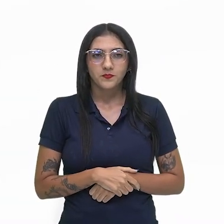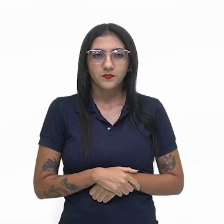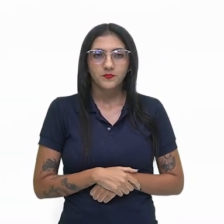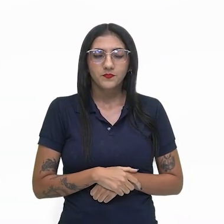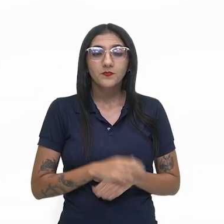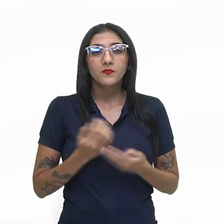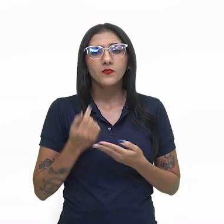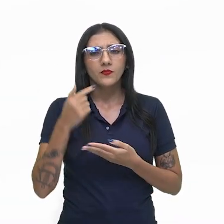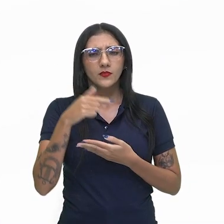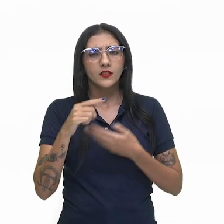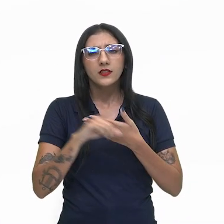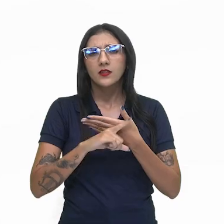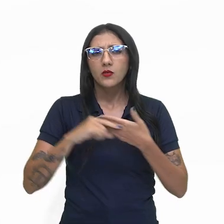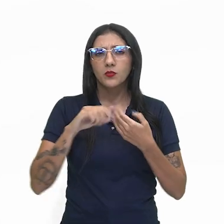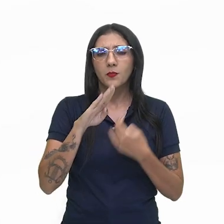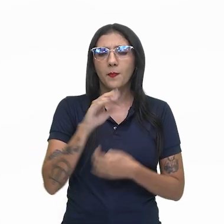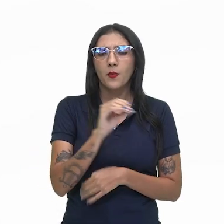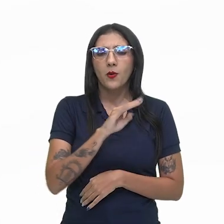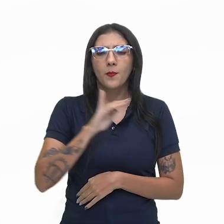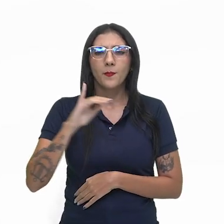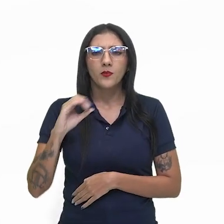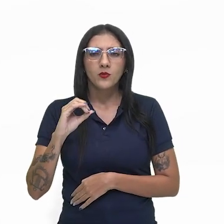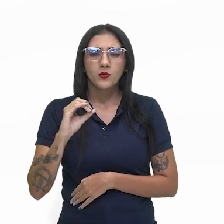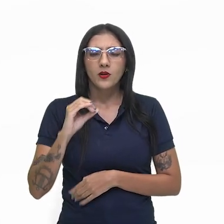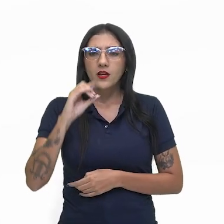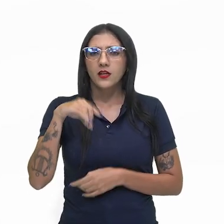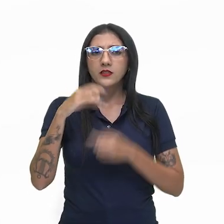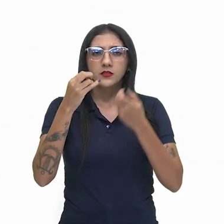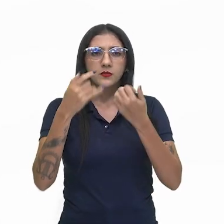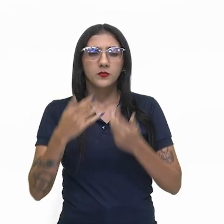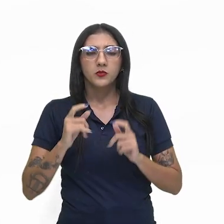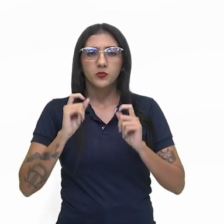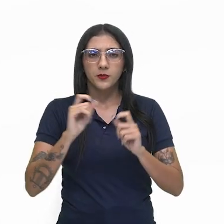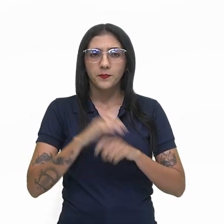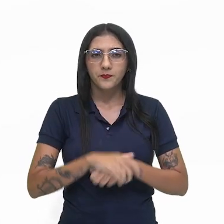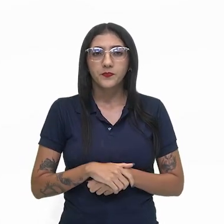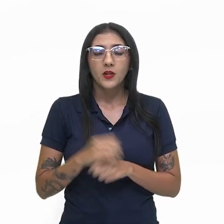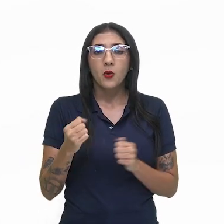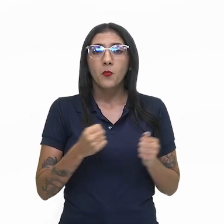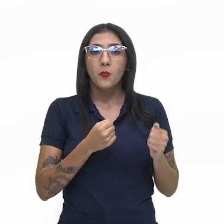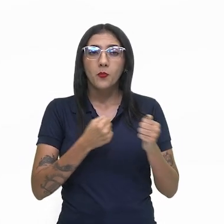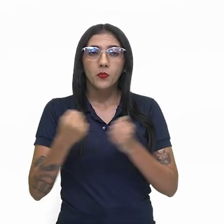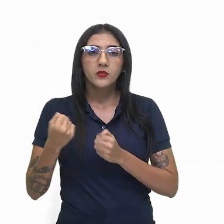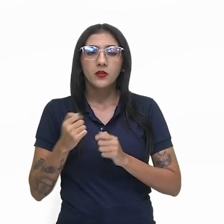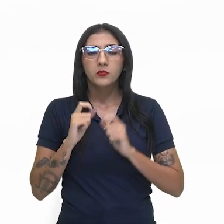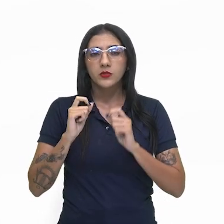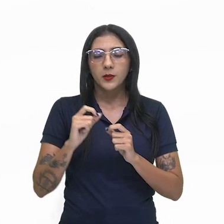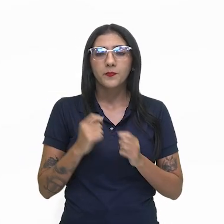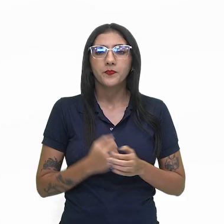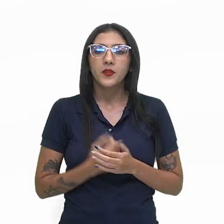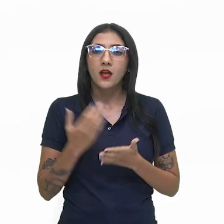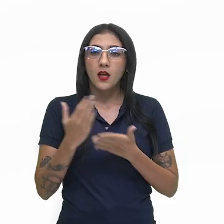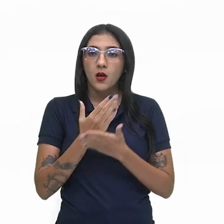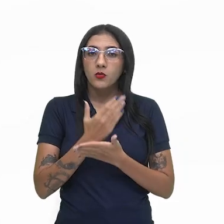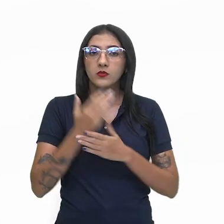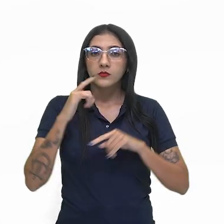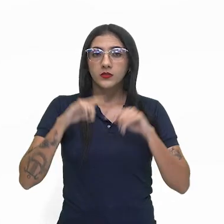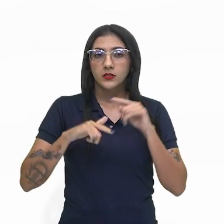Norberto Bobbio fala do poder econômico, ele diz que é aquele poder que se vale de certos